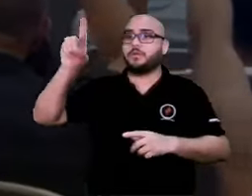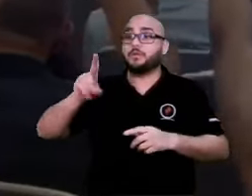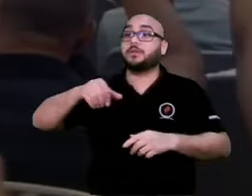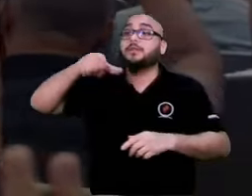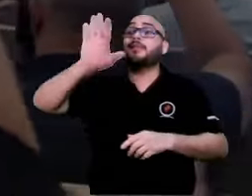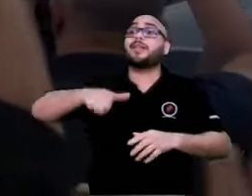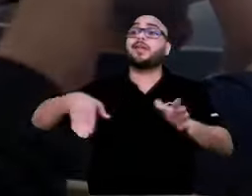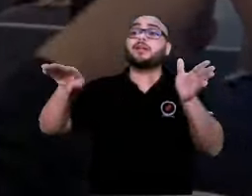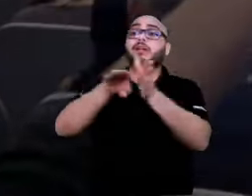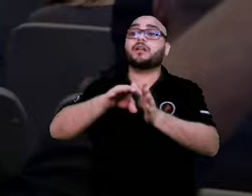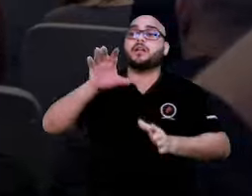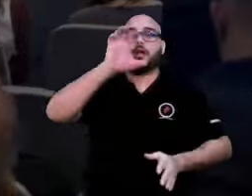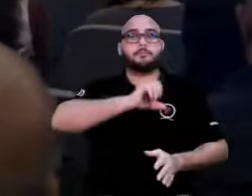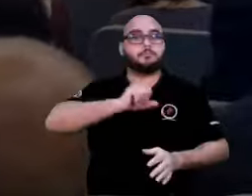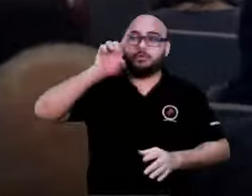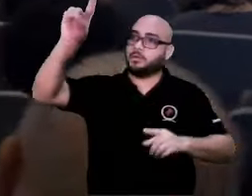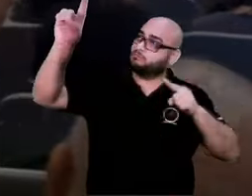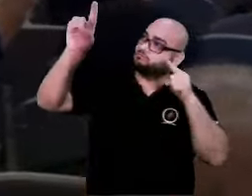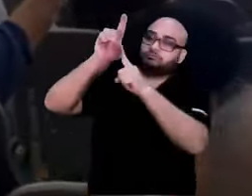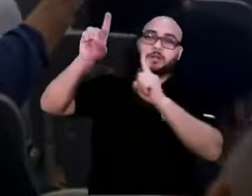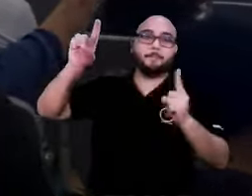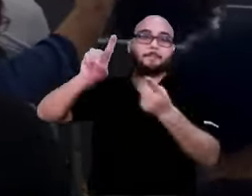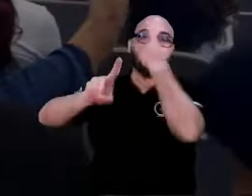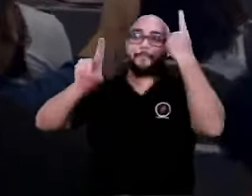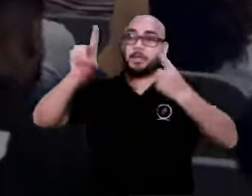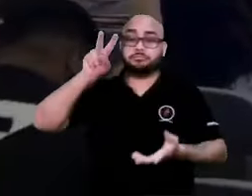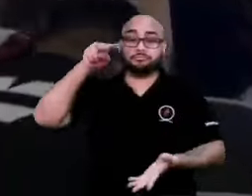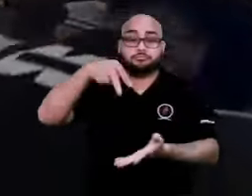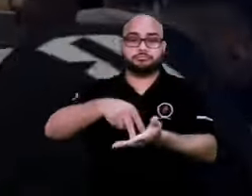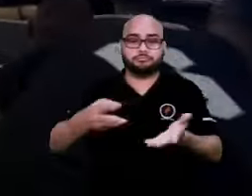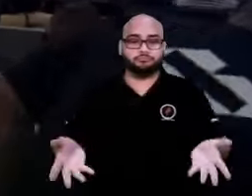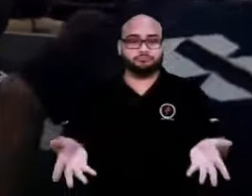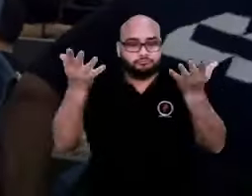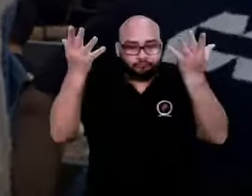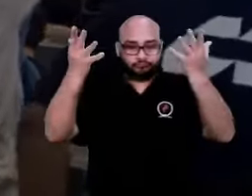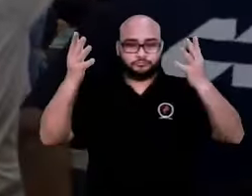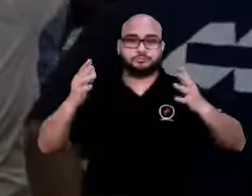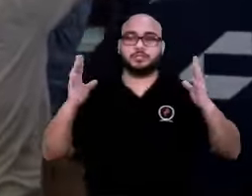ele dá um salto dessa cadeira.